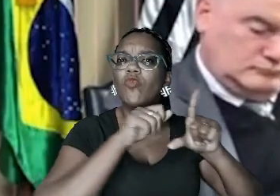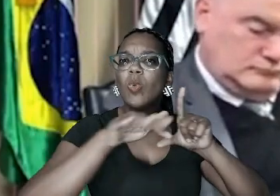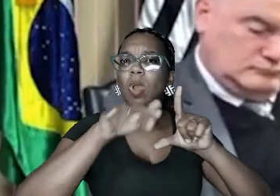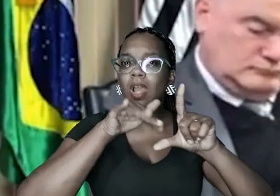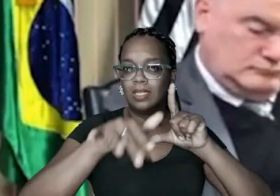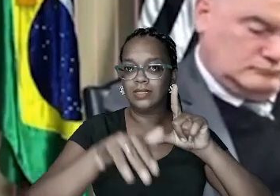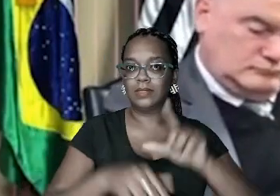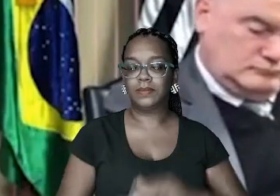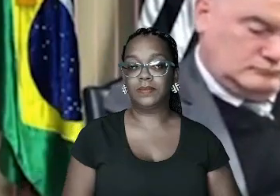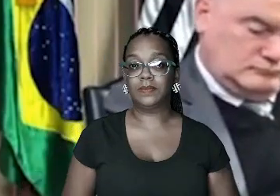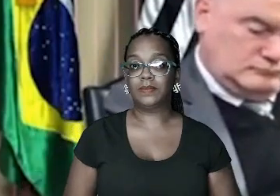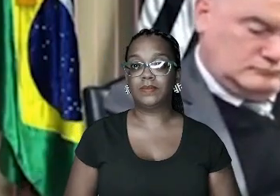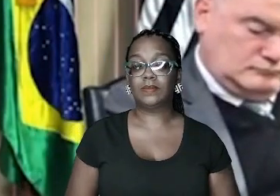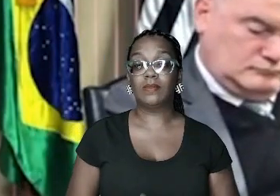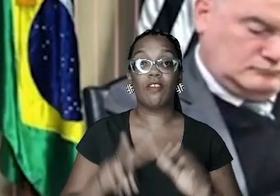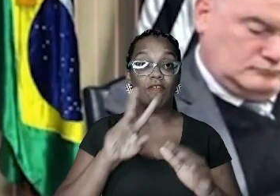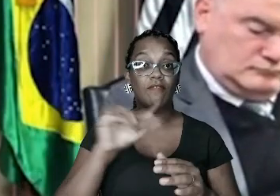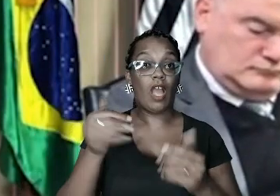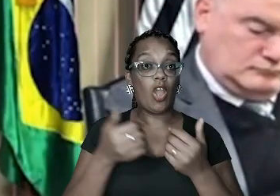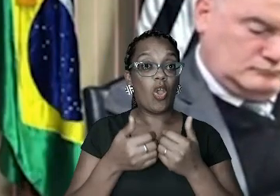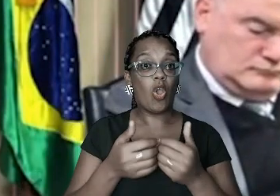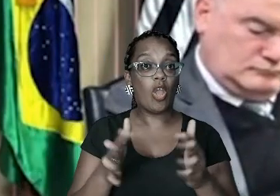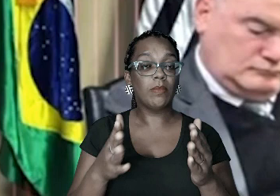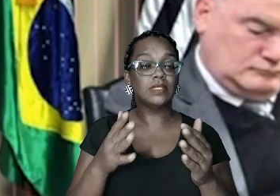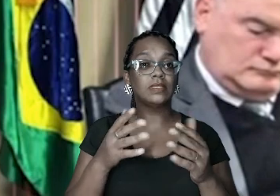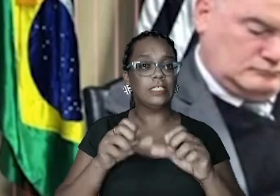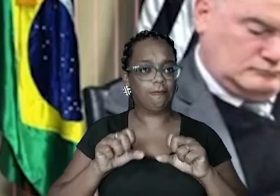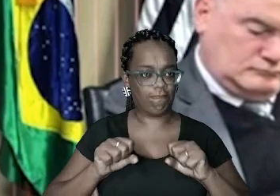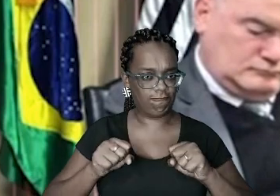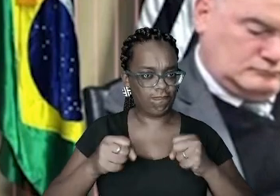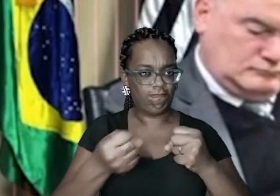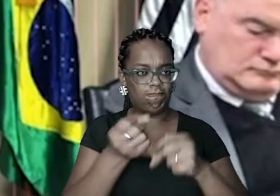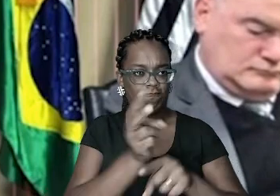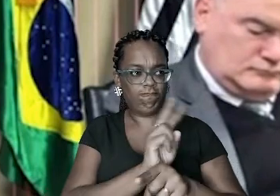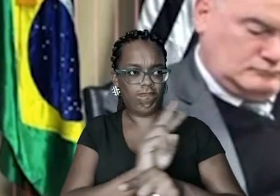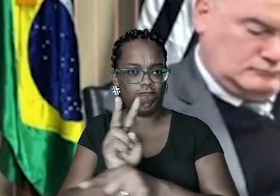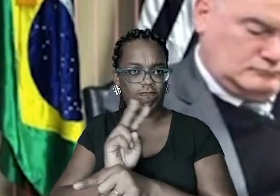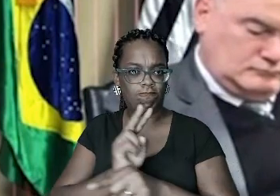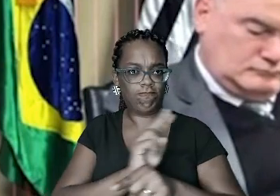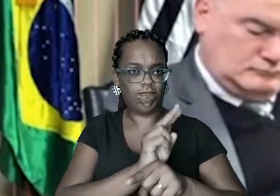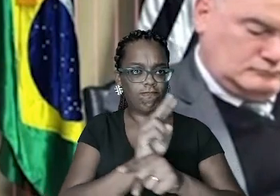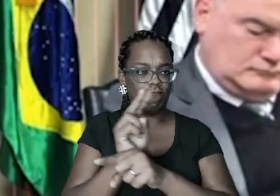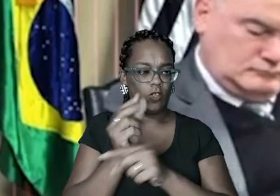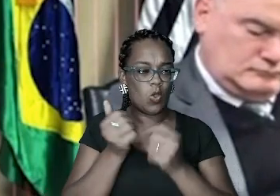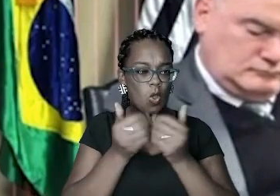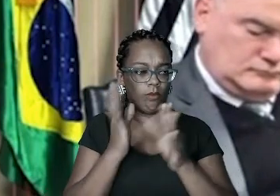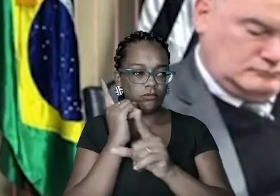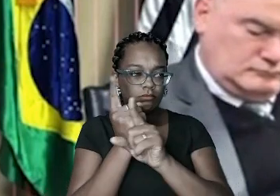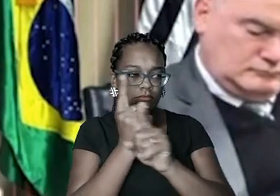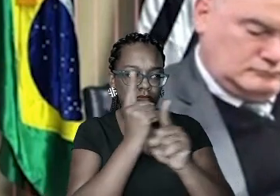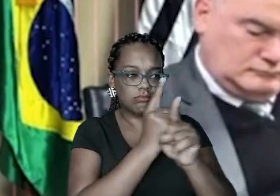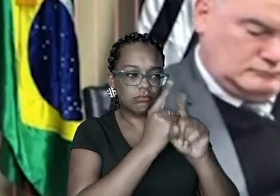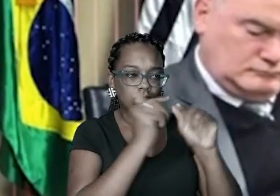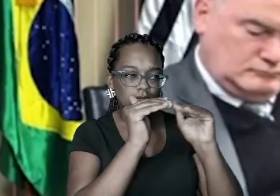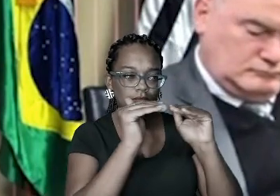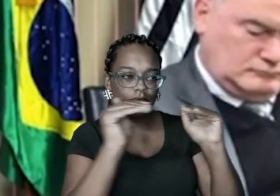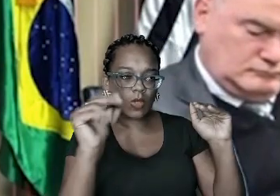de identificação de diversos influências com isso vão se iniciaram esforços